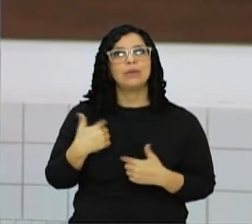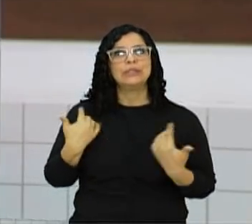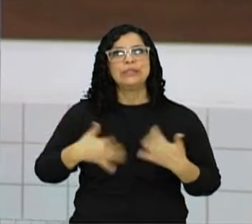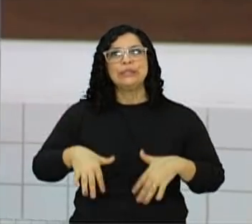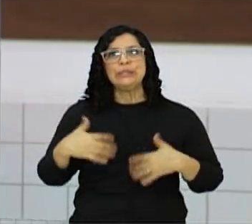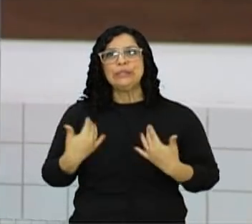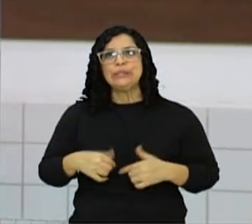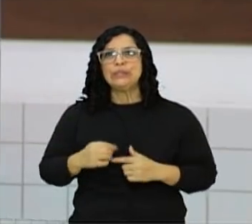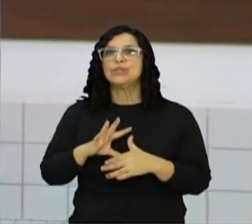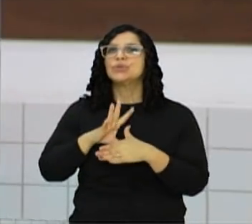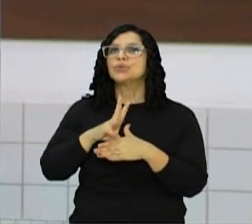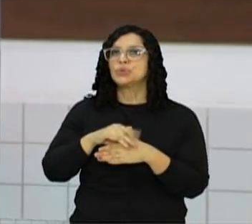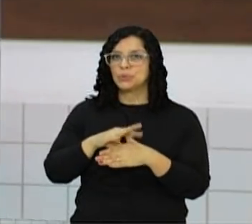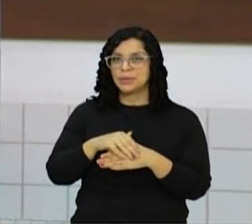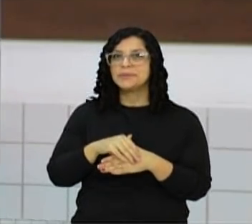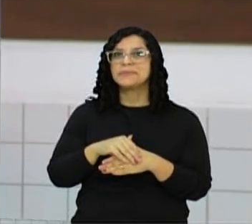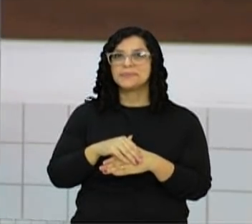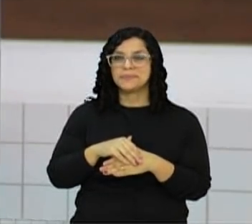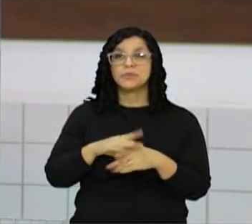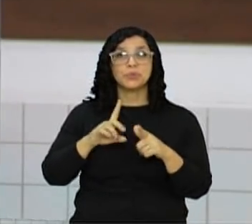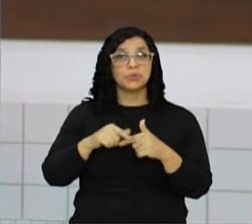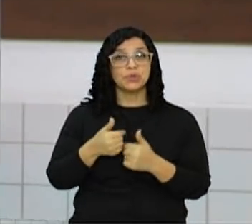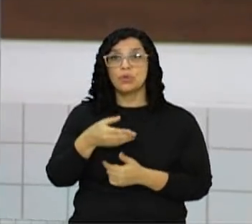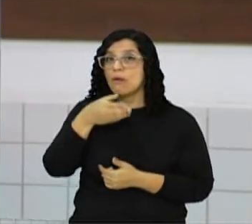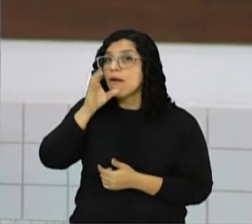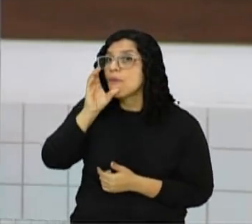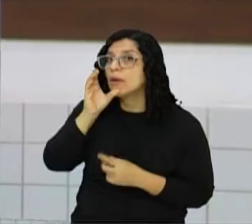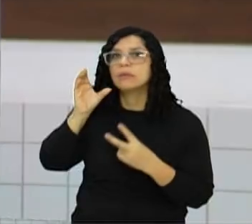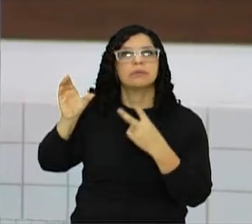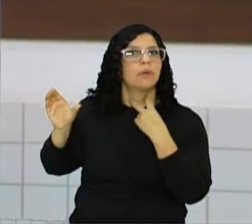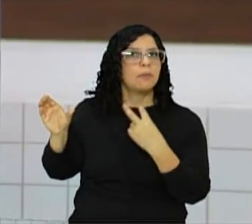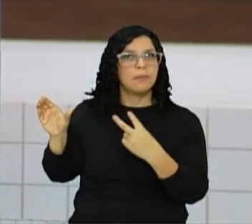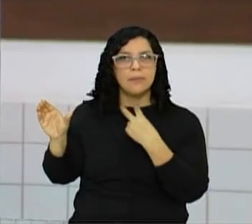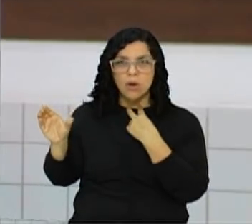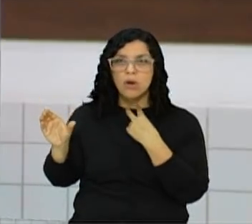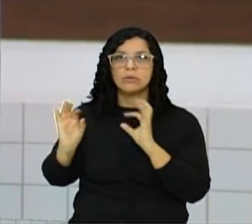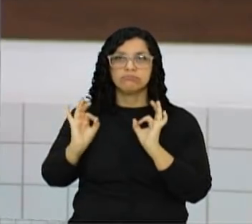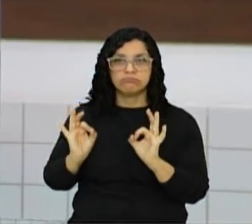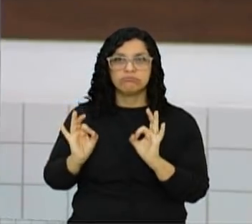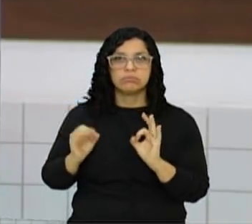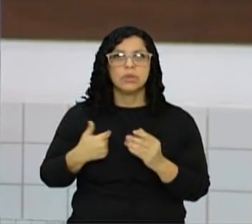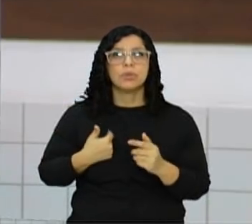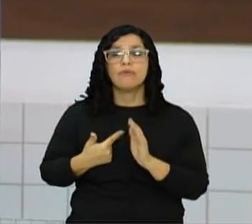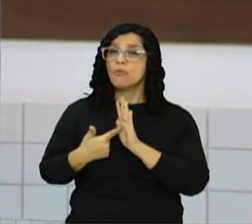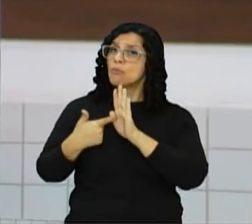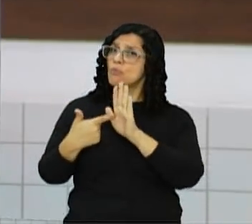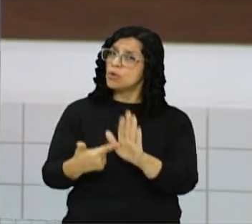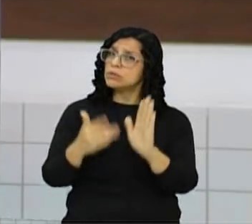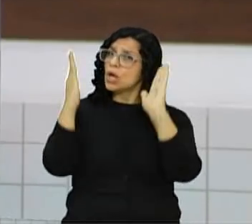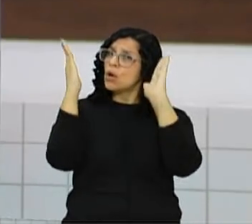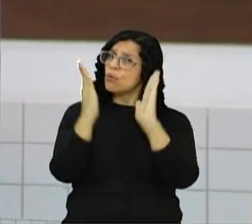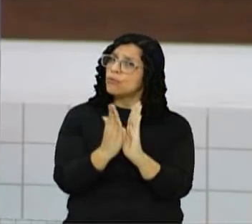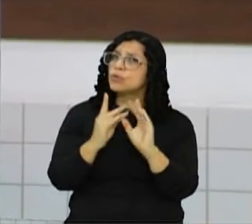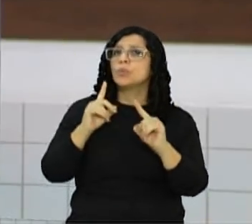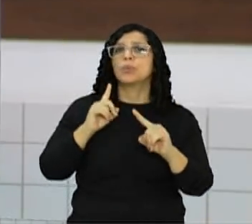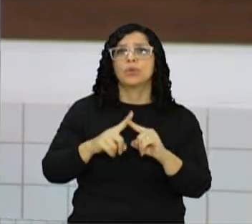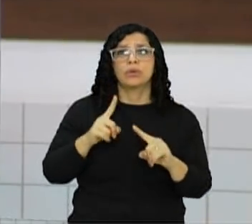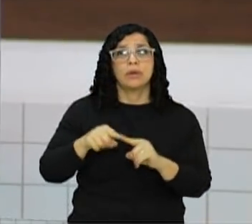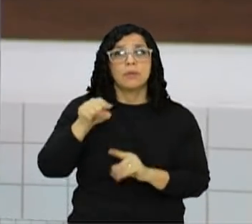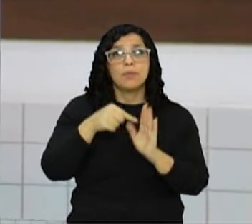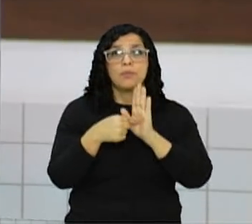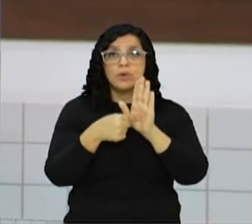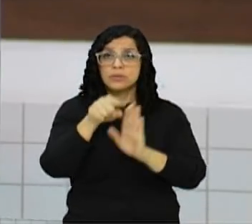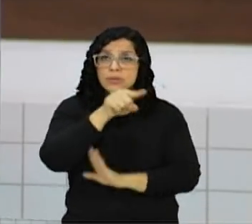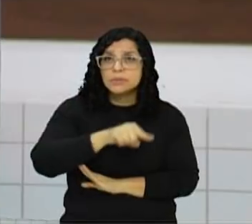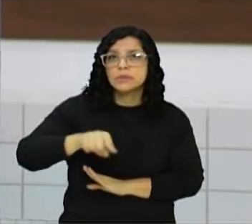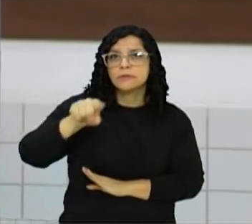faça ficar doente. Então não é para beber essa água. Qual que é a intenção de fazer esse filtro? Mostrar